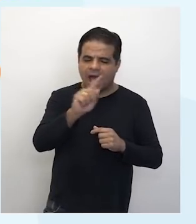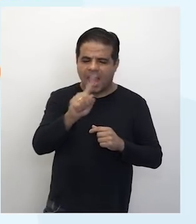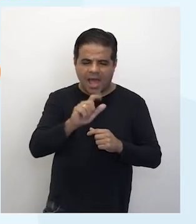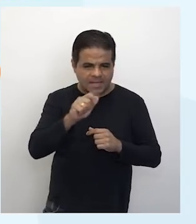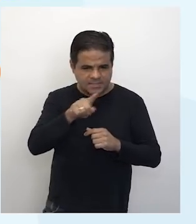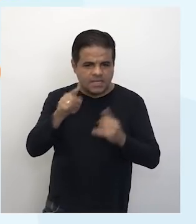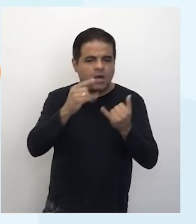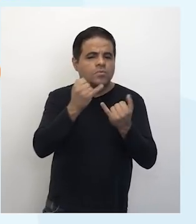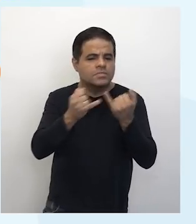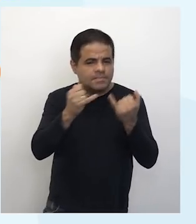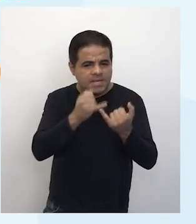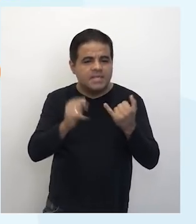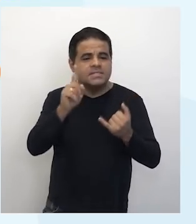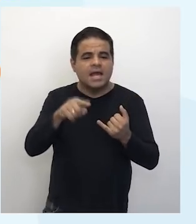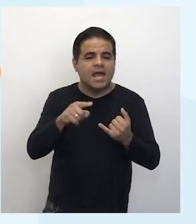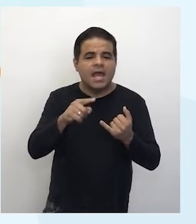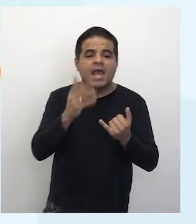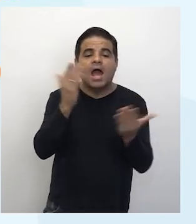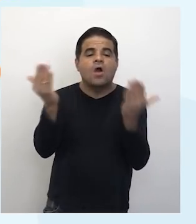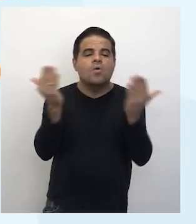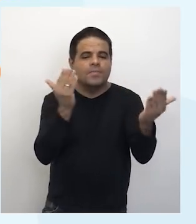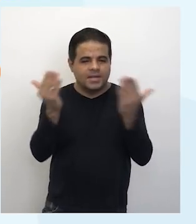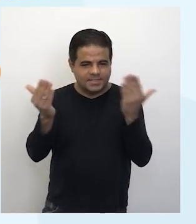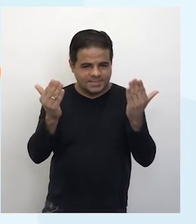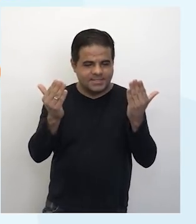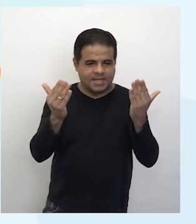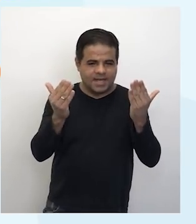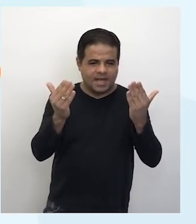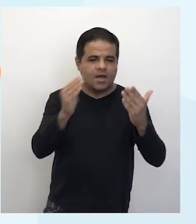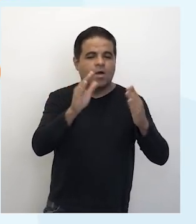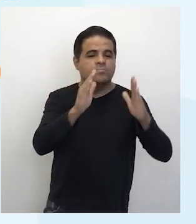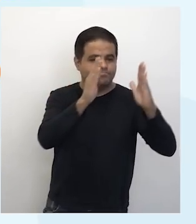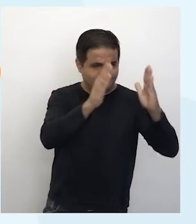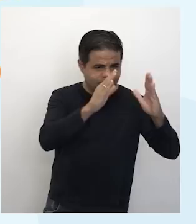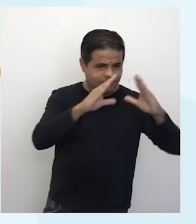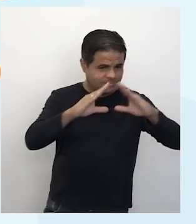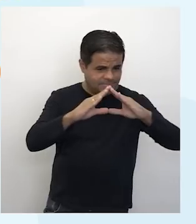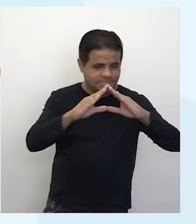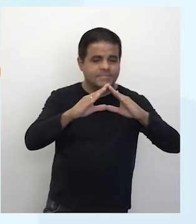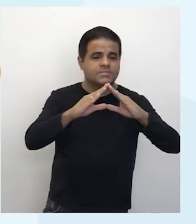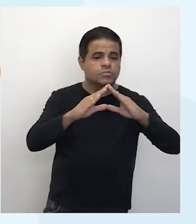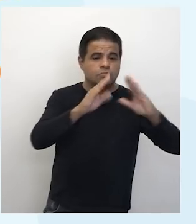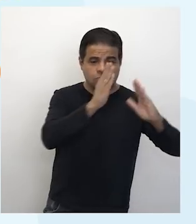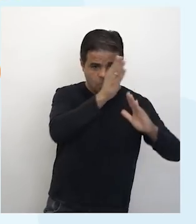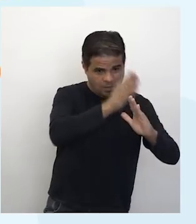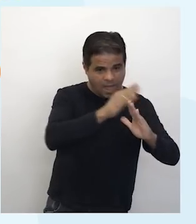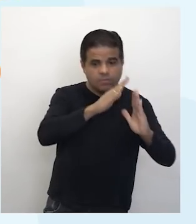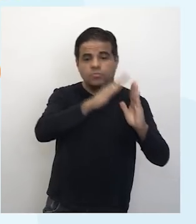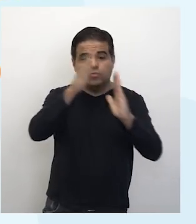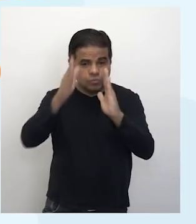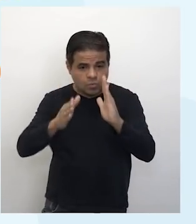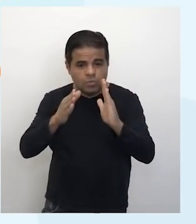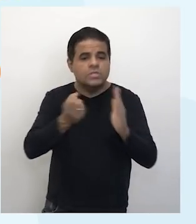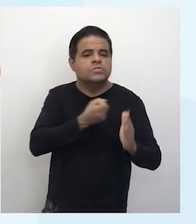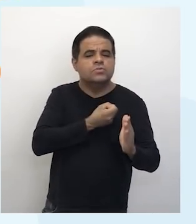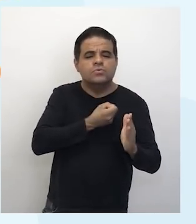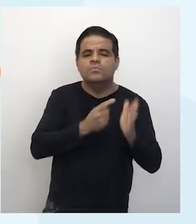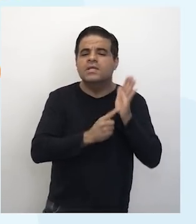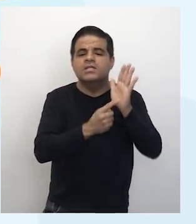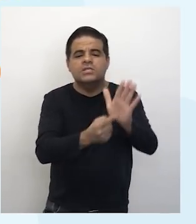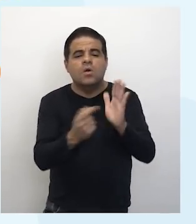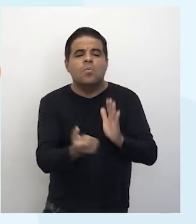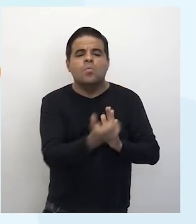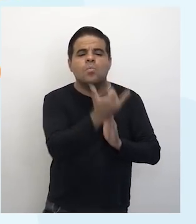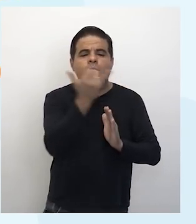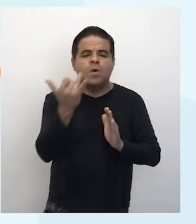de semelhança é a comparação entre as medidas dos lados do triângulo. Esse número indica quantas vezes